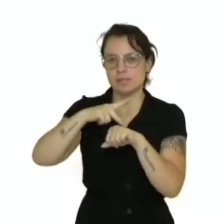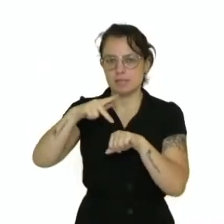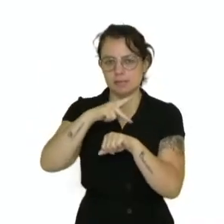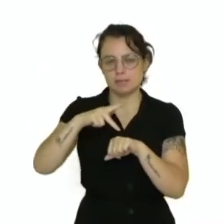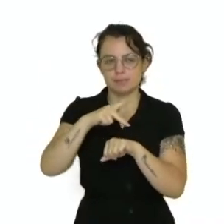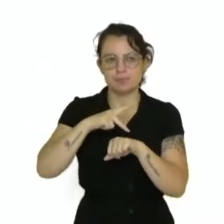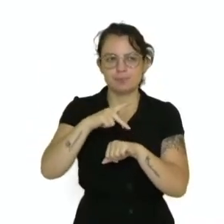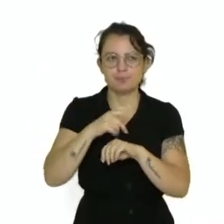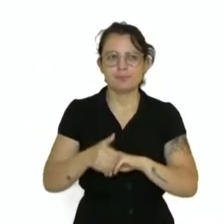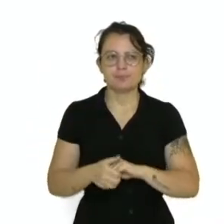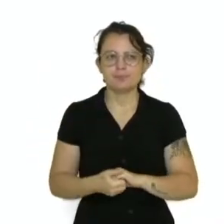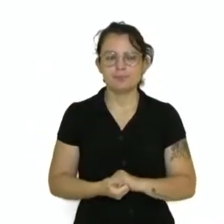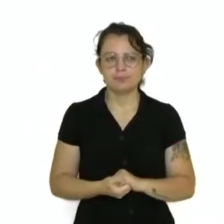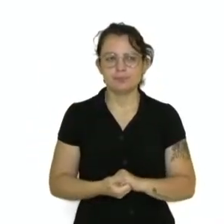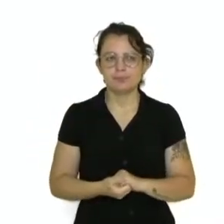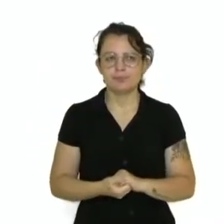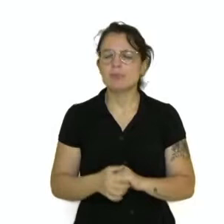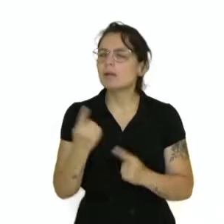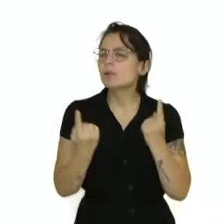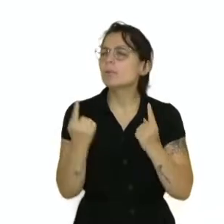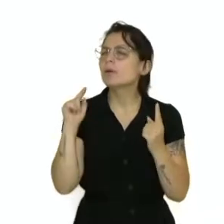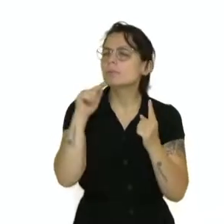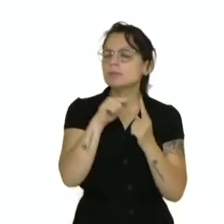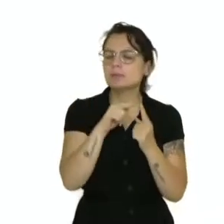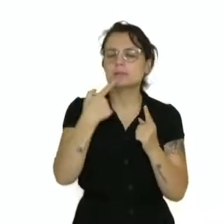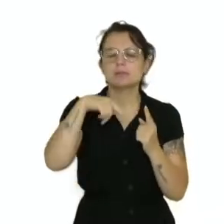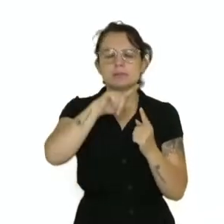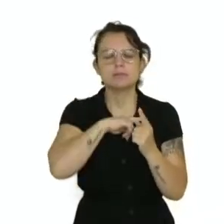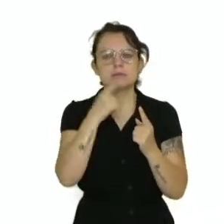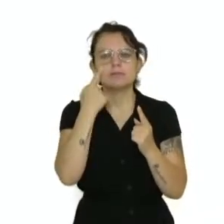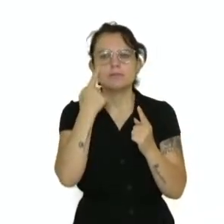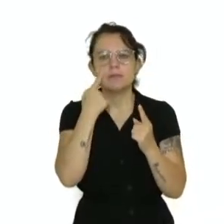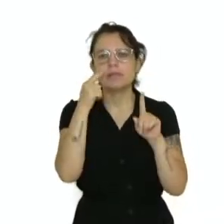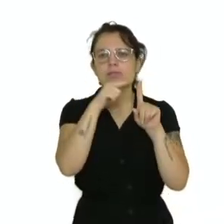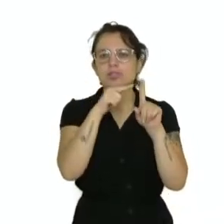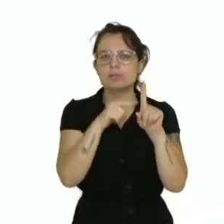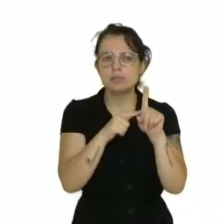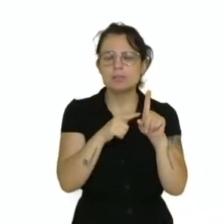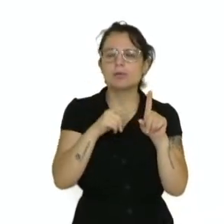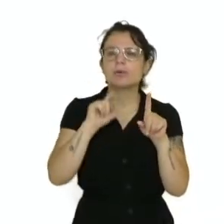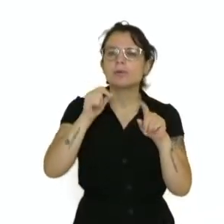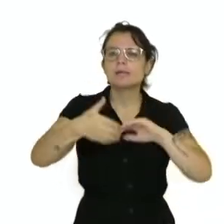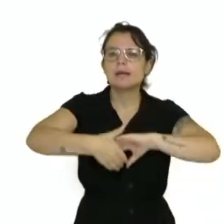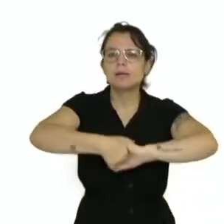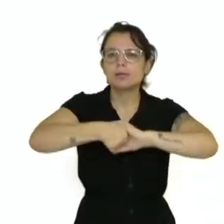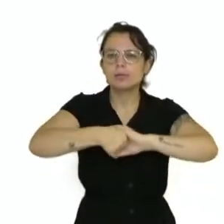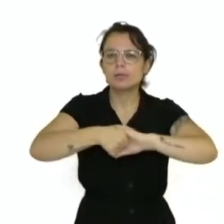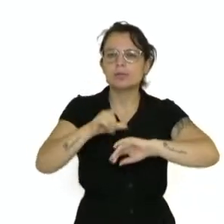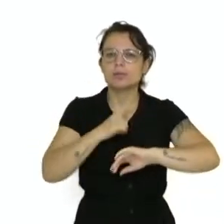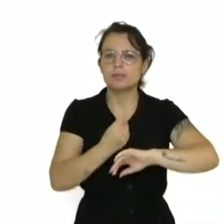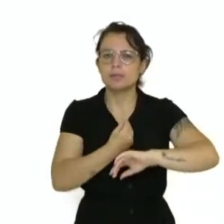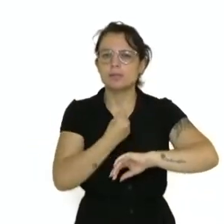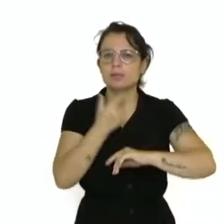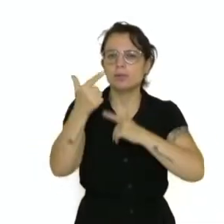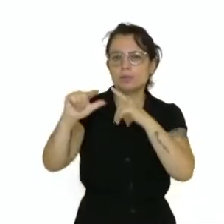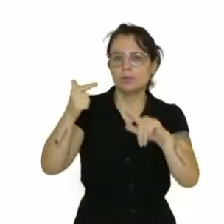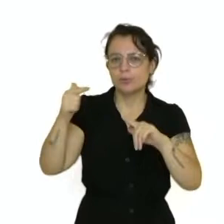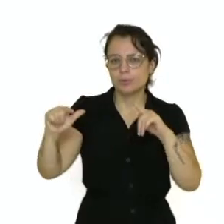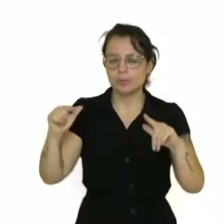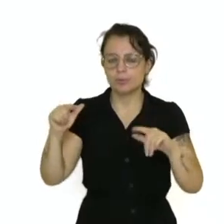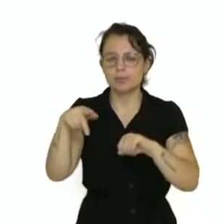lá. O objetivo da aula: reconhecer os tipos de acordos existentes entre os países, identificar o papel da